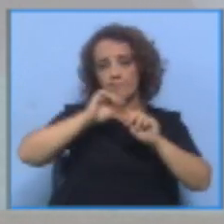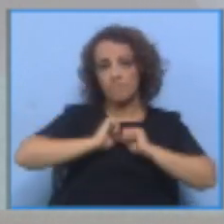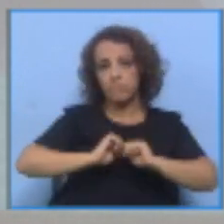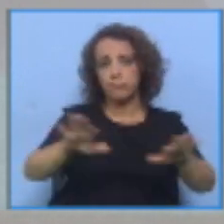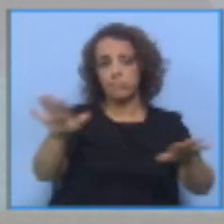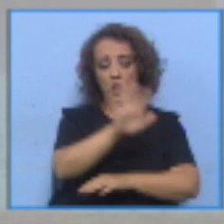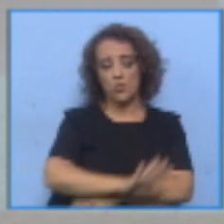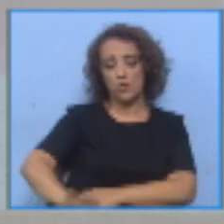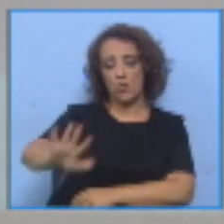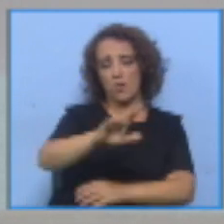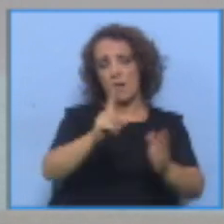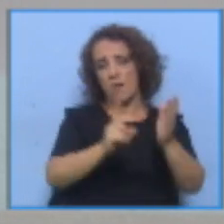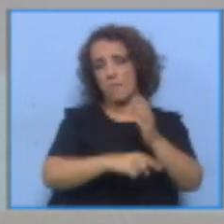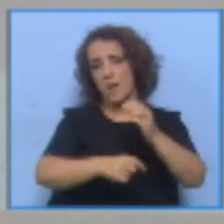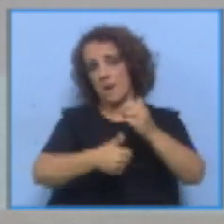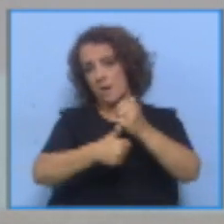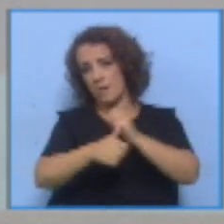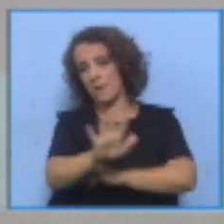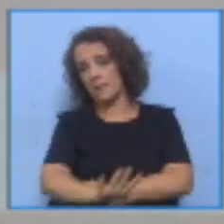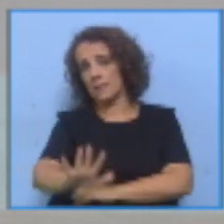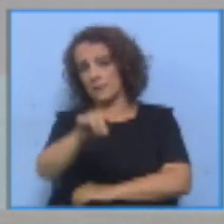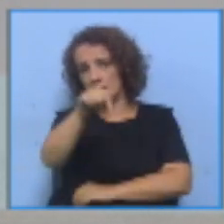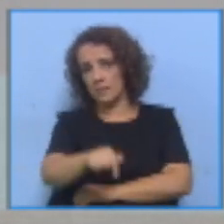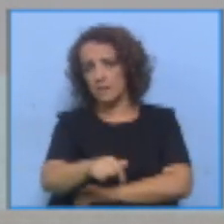Amazónia e da América Latina, não? Então, esta